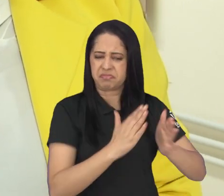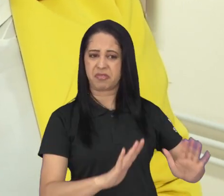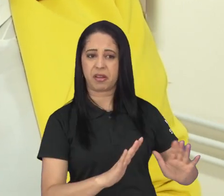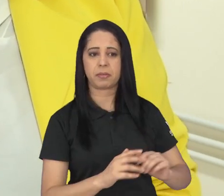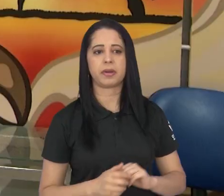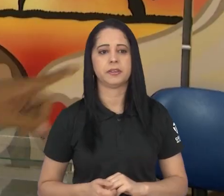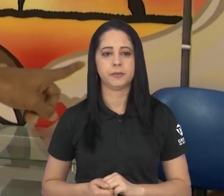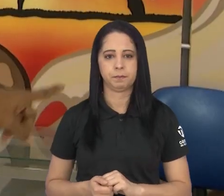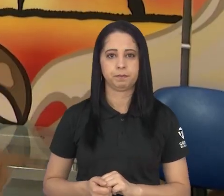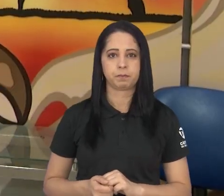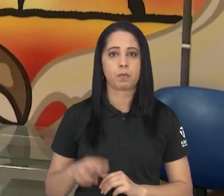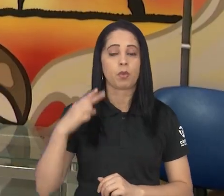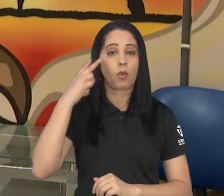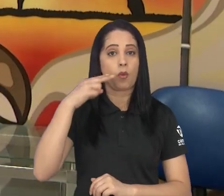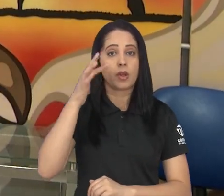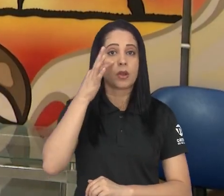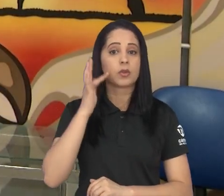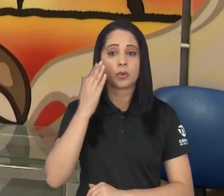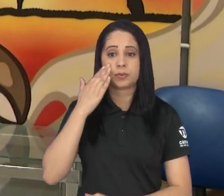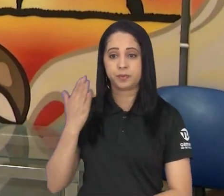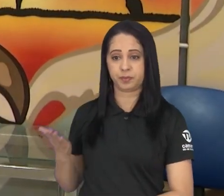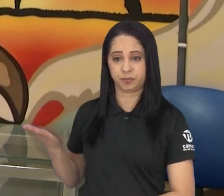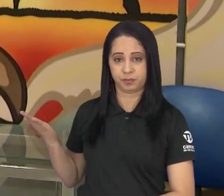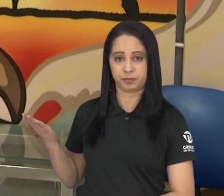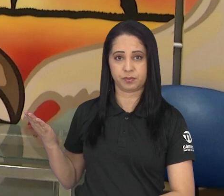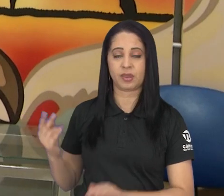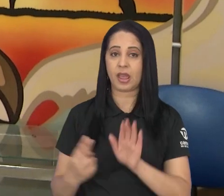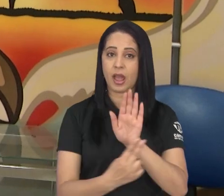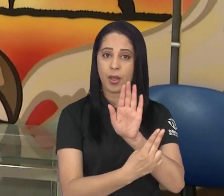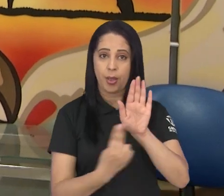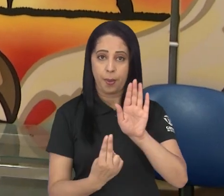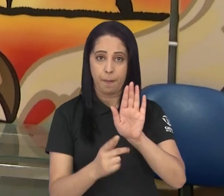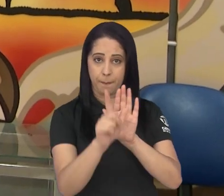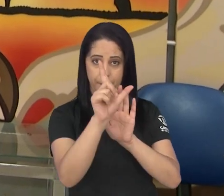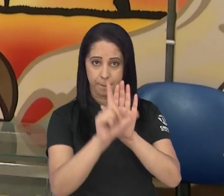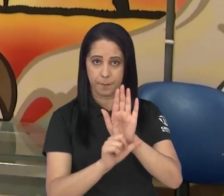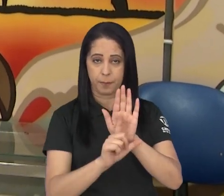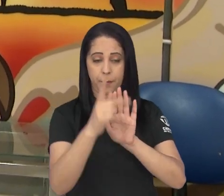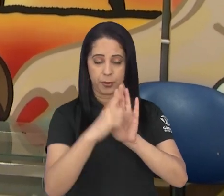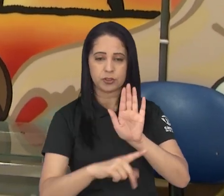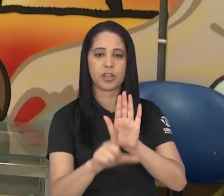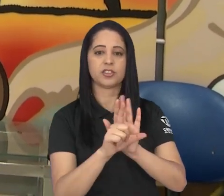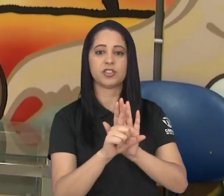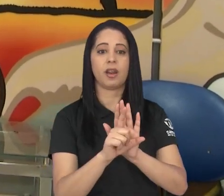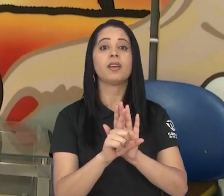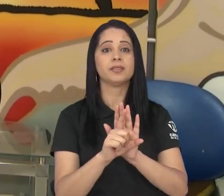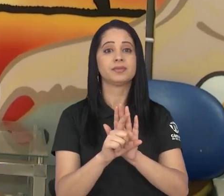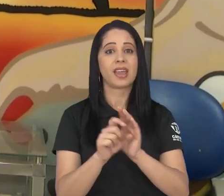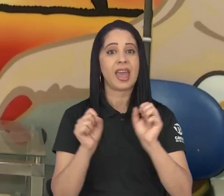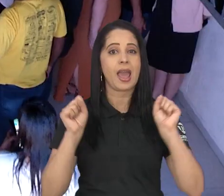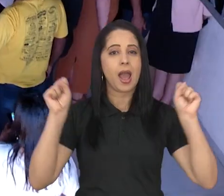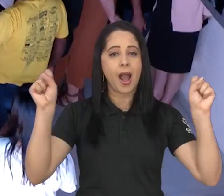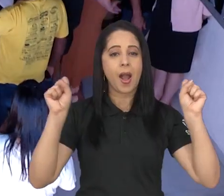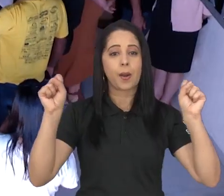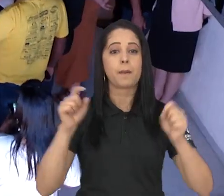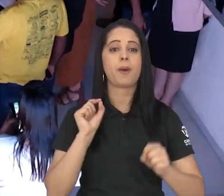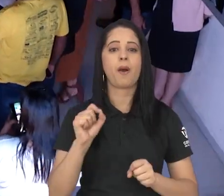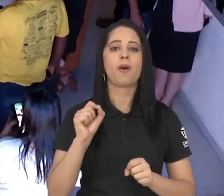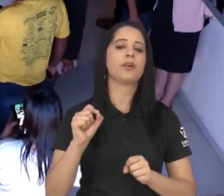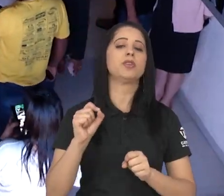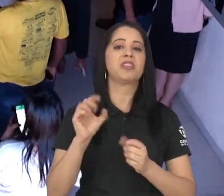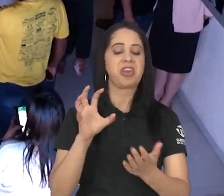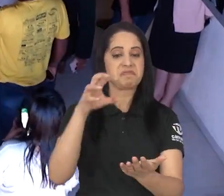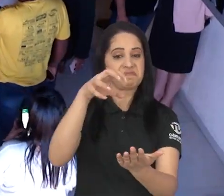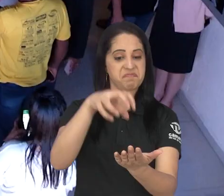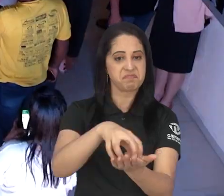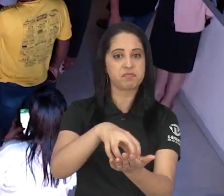racistas Fabian zagueiro o autor do projeto que criou o centro de referência cultura afro-brasileira comemora